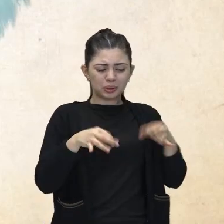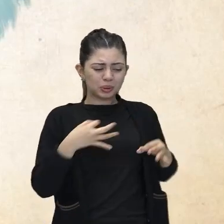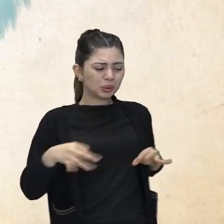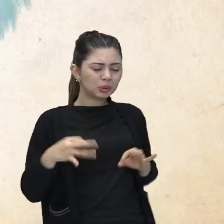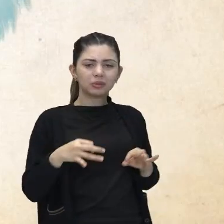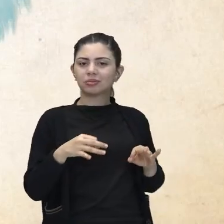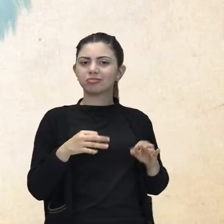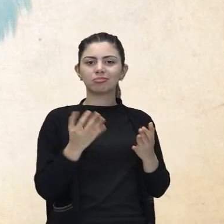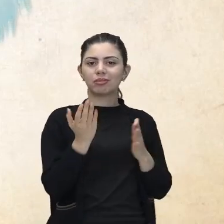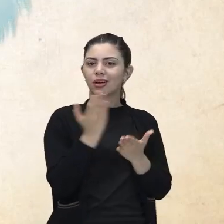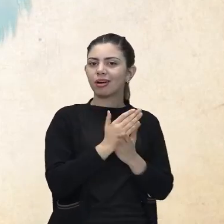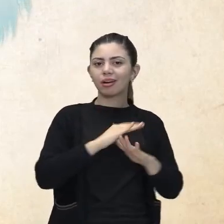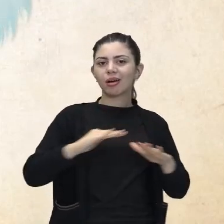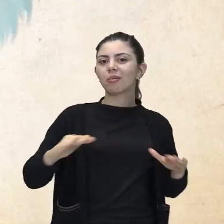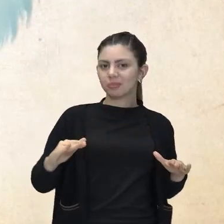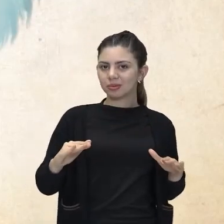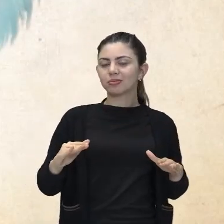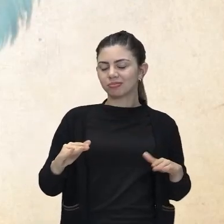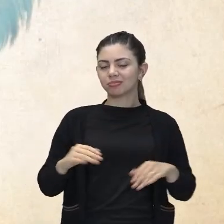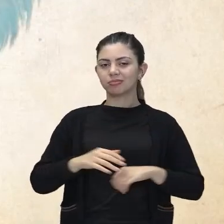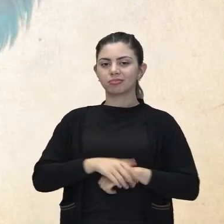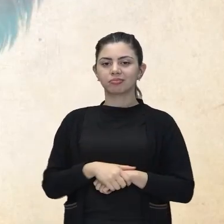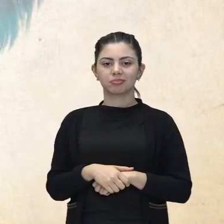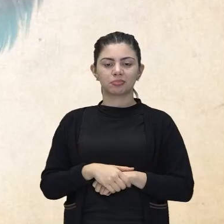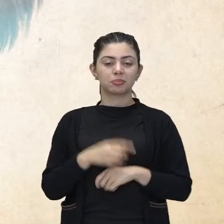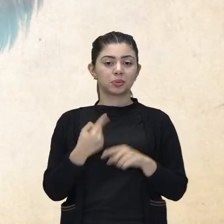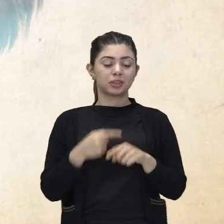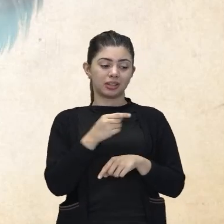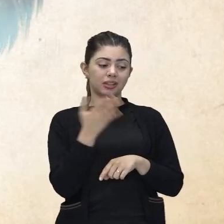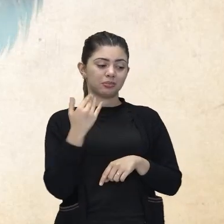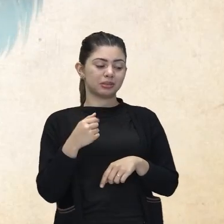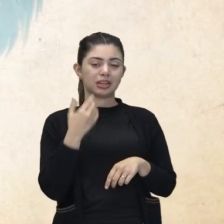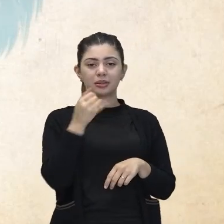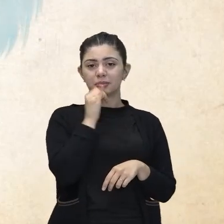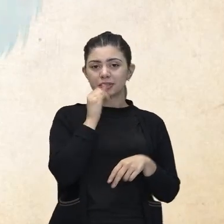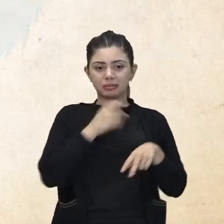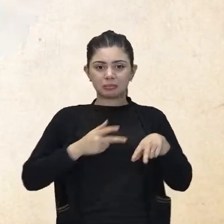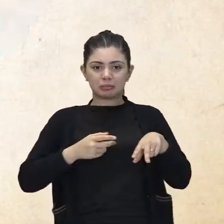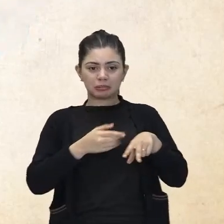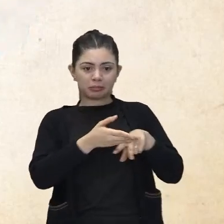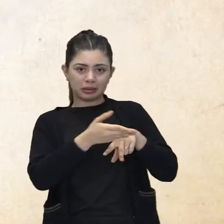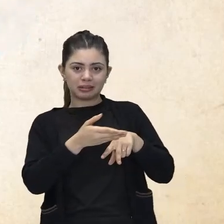desesperados, contorcendo-se de dor na mesa de cirurgia durante uma amputação, por exemplo.